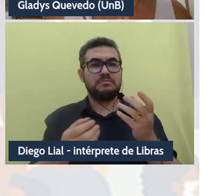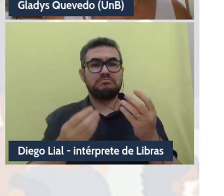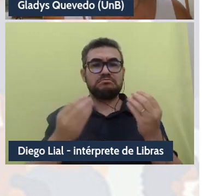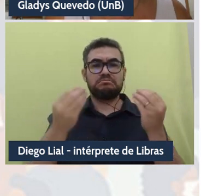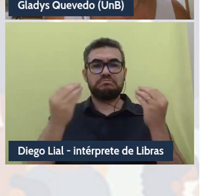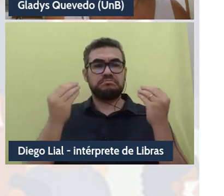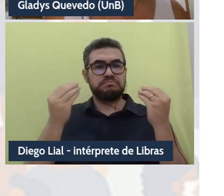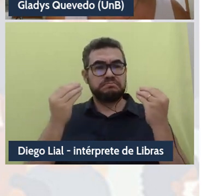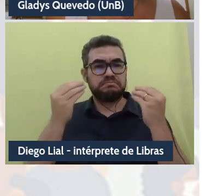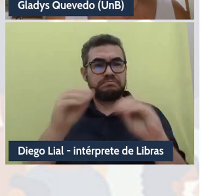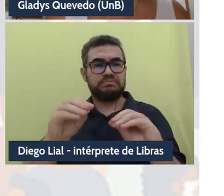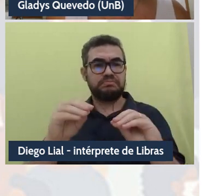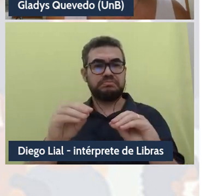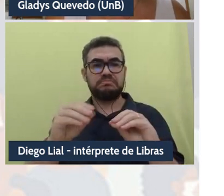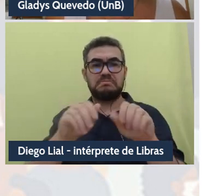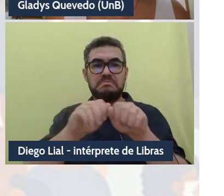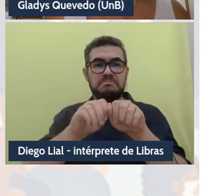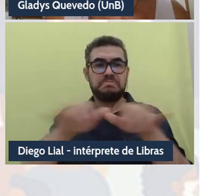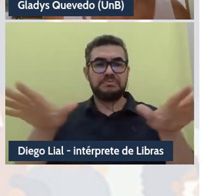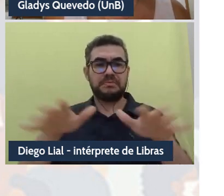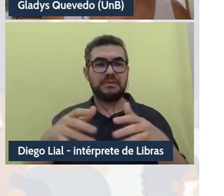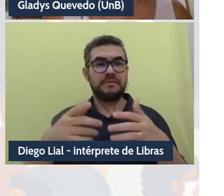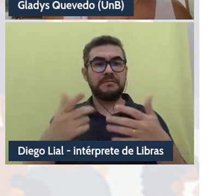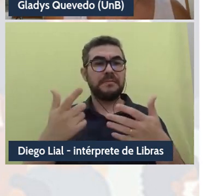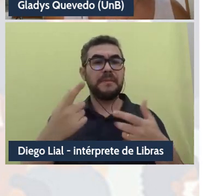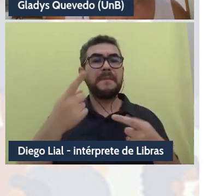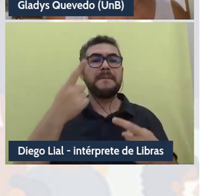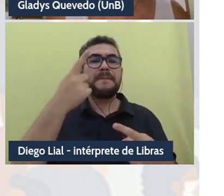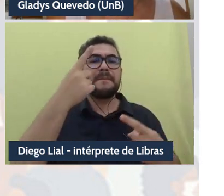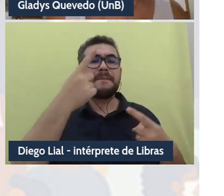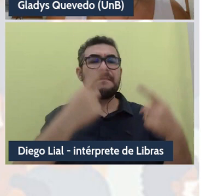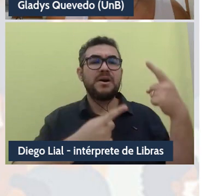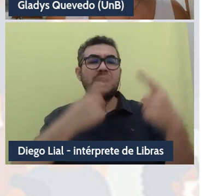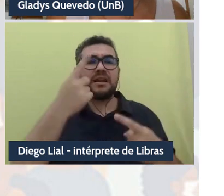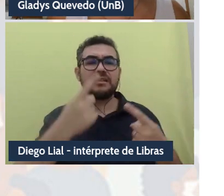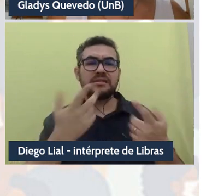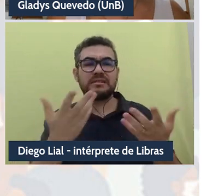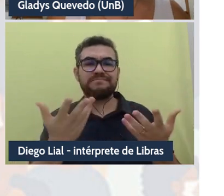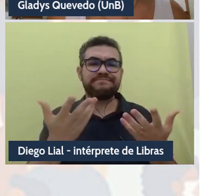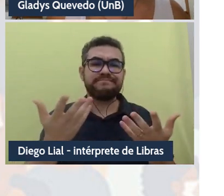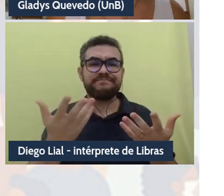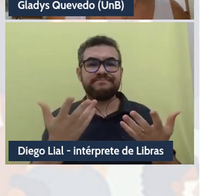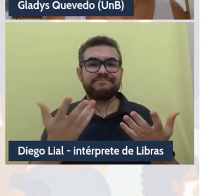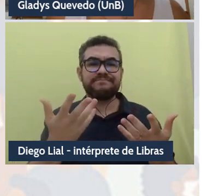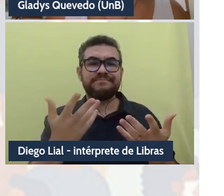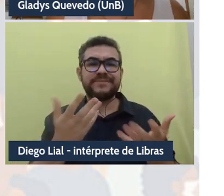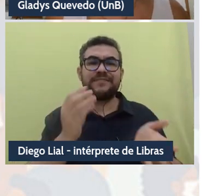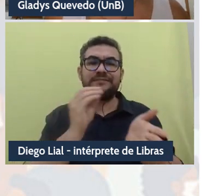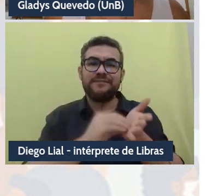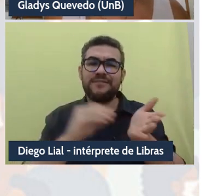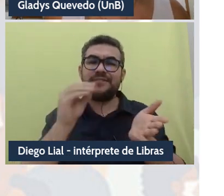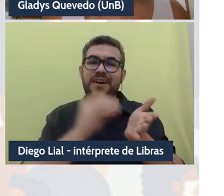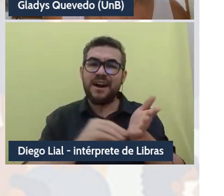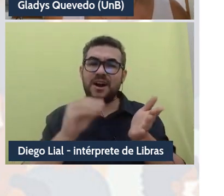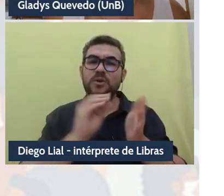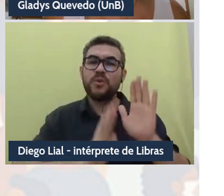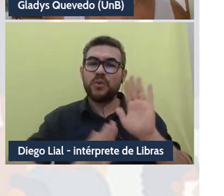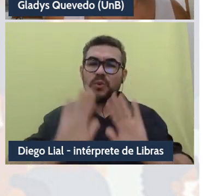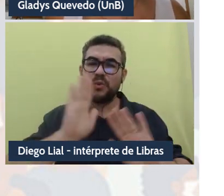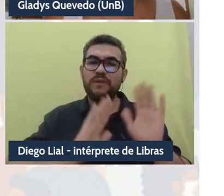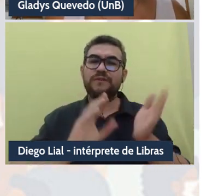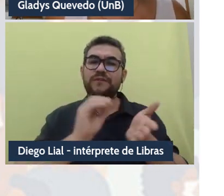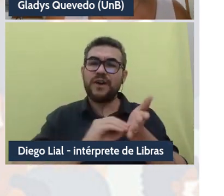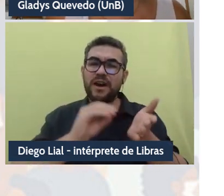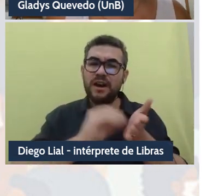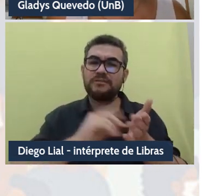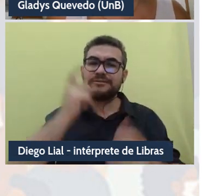eu não vou dizer mal elaborada, mas eu vou dizer pouco refletida, como o Enem, né, como a BNCC, que a gente